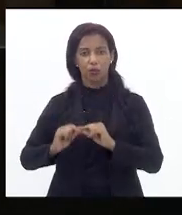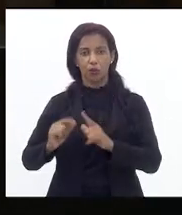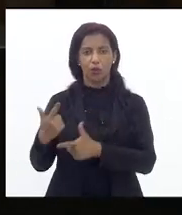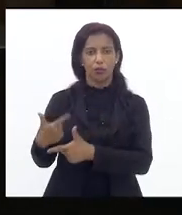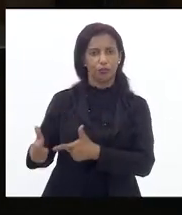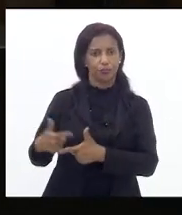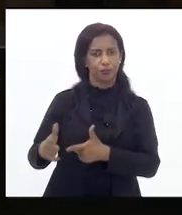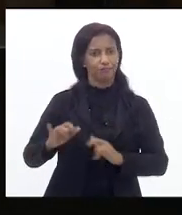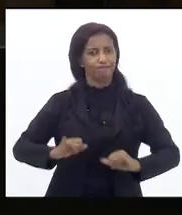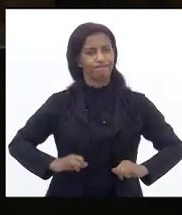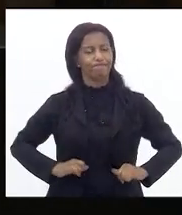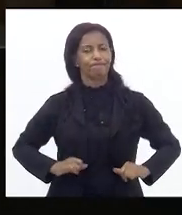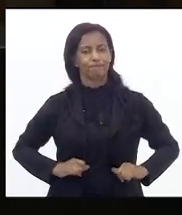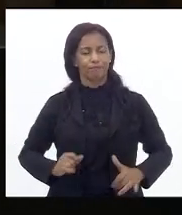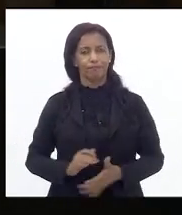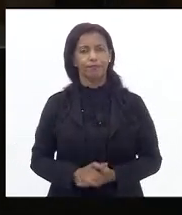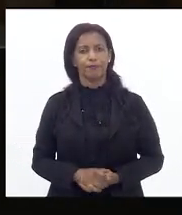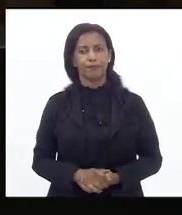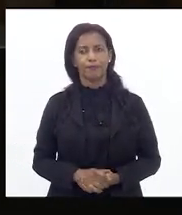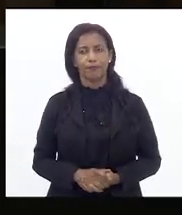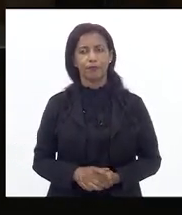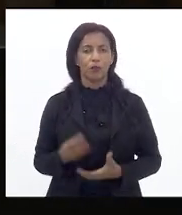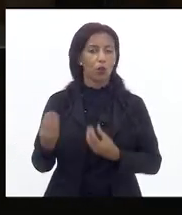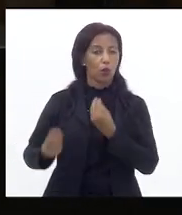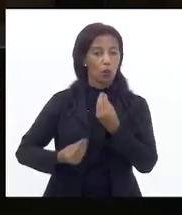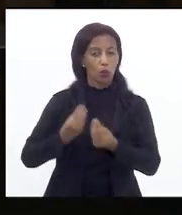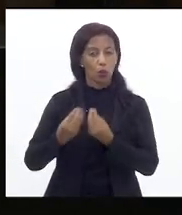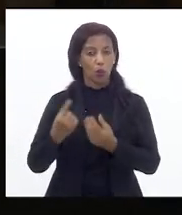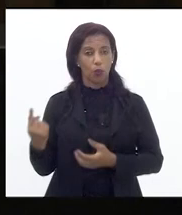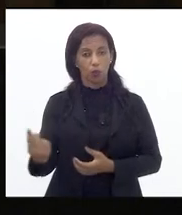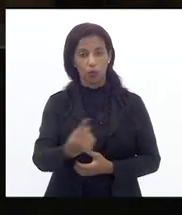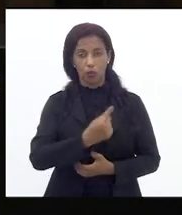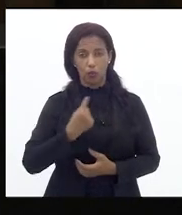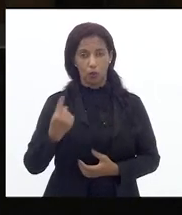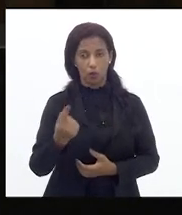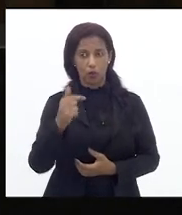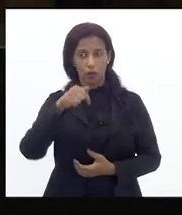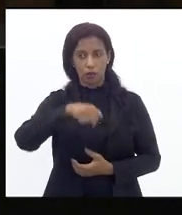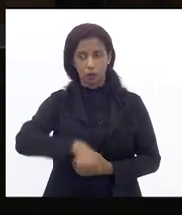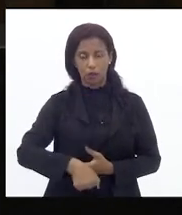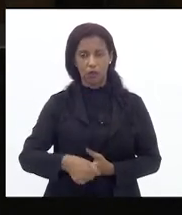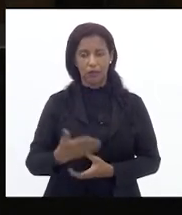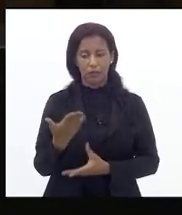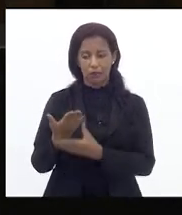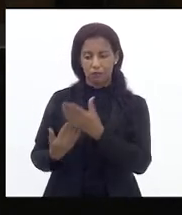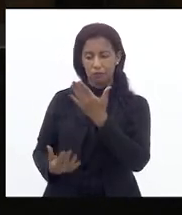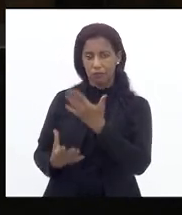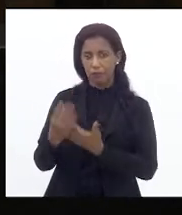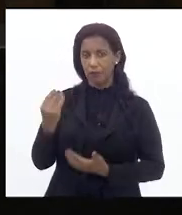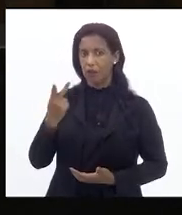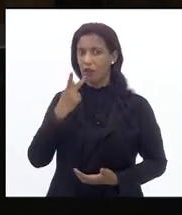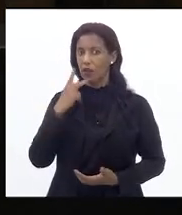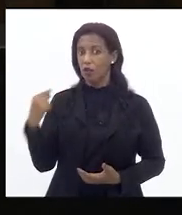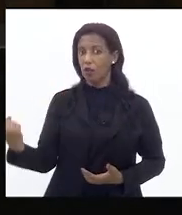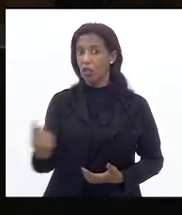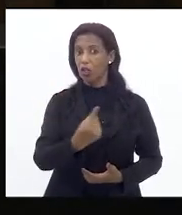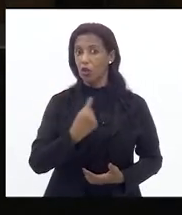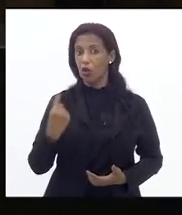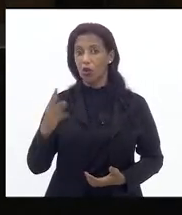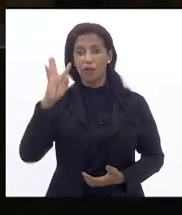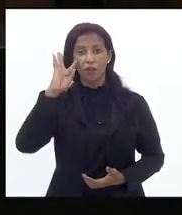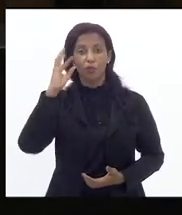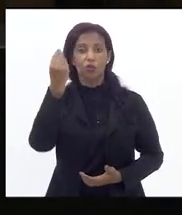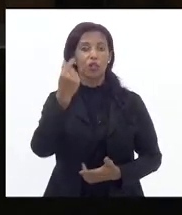esse sofrimento e como nós aqui tá estourando na nossas mãos aqui dizendo que nós é que temos que